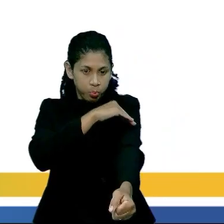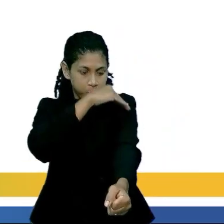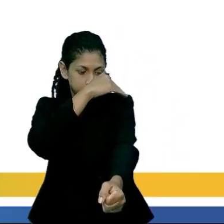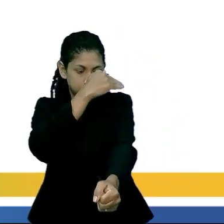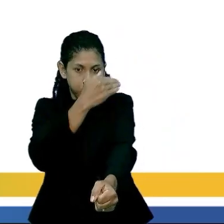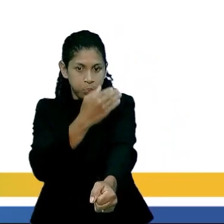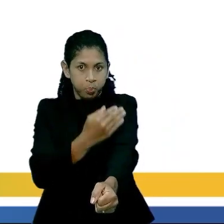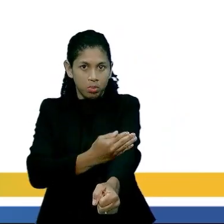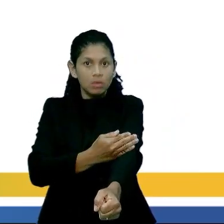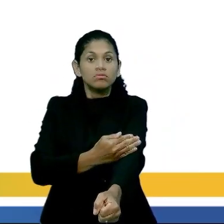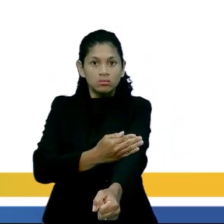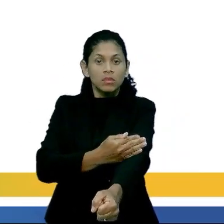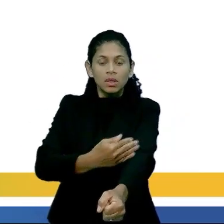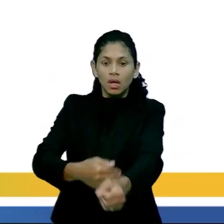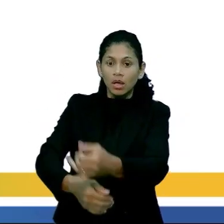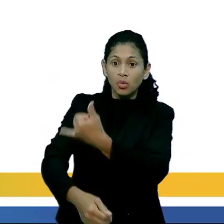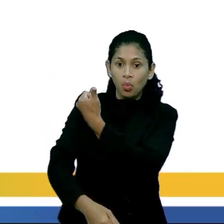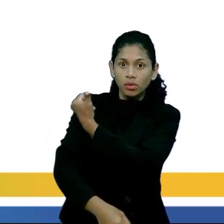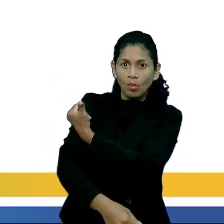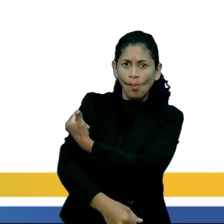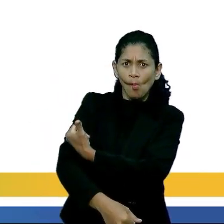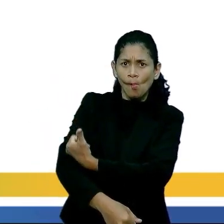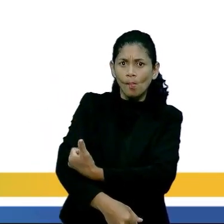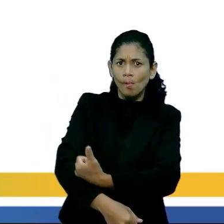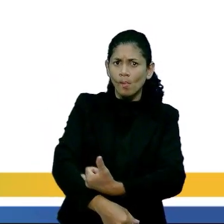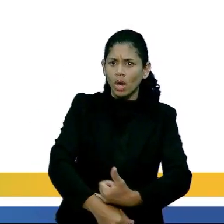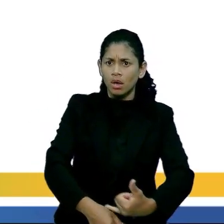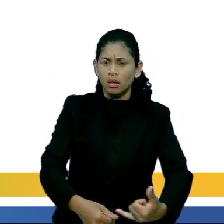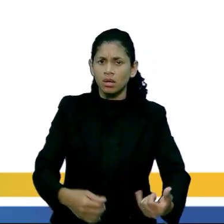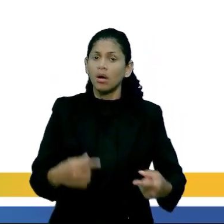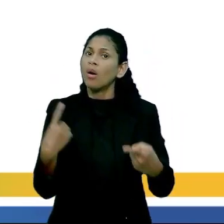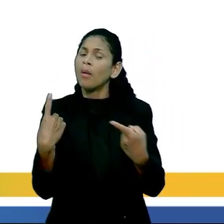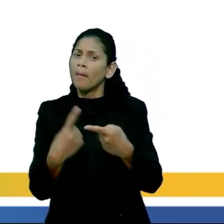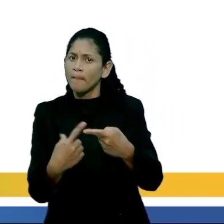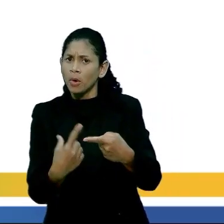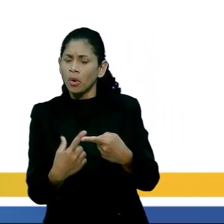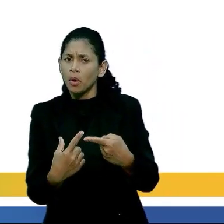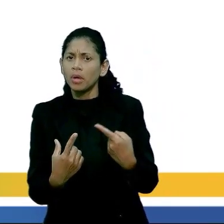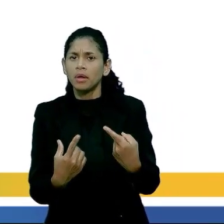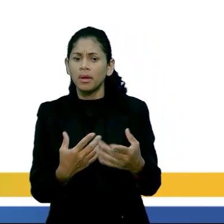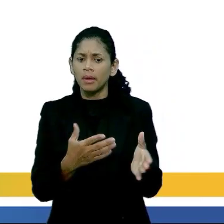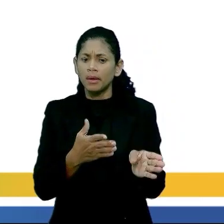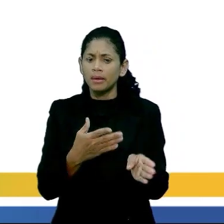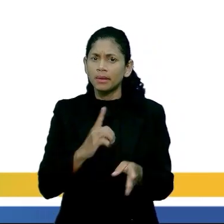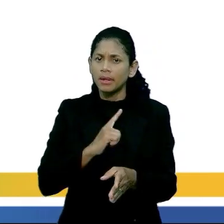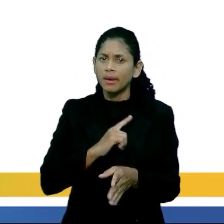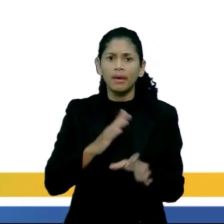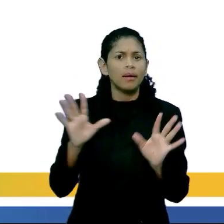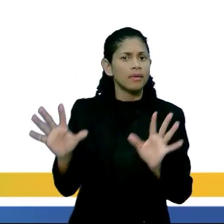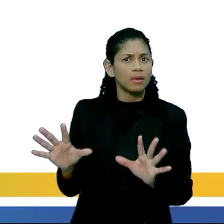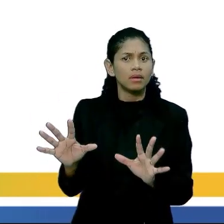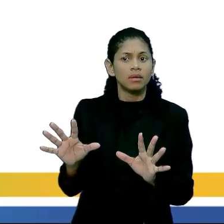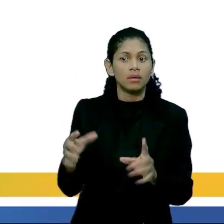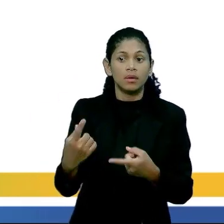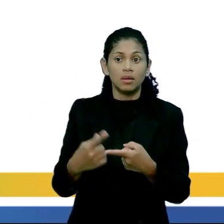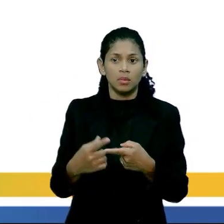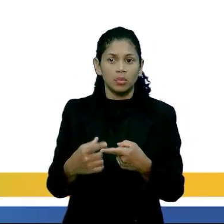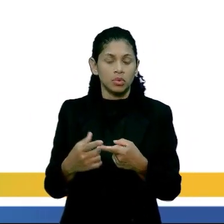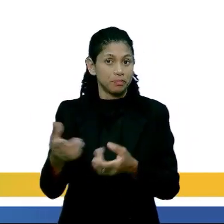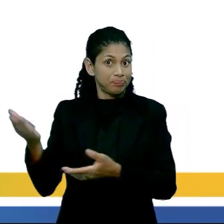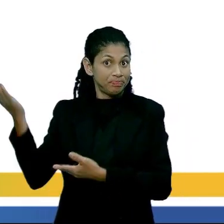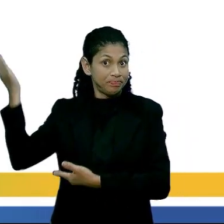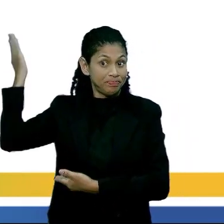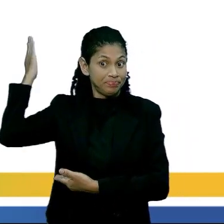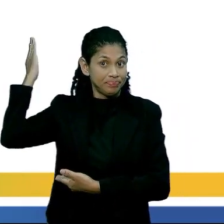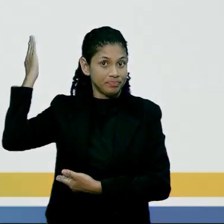estrutura e toda essa abordagem do direcionamento. E o direcionamento é por quê? Porque a gente quer ficar saradão, bombadão, mas eu lhe pergunto, é